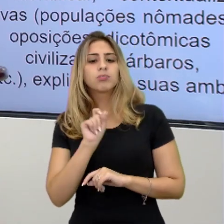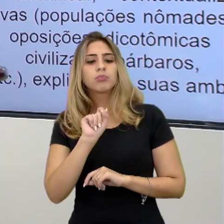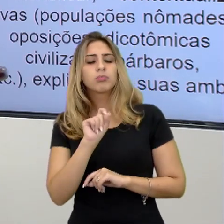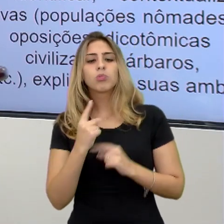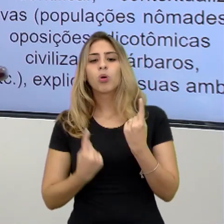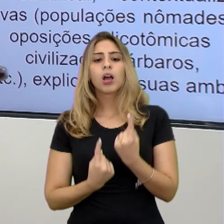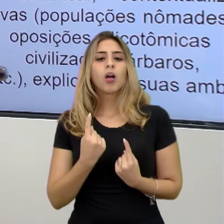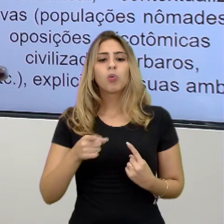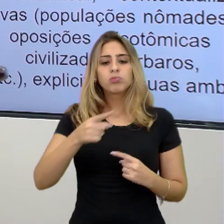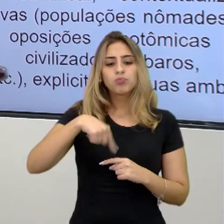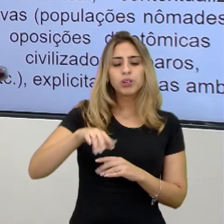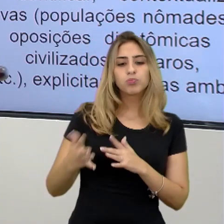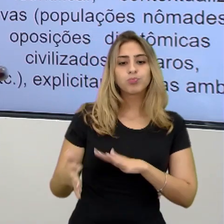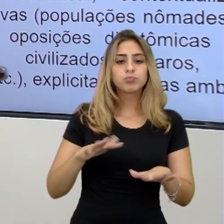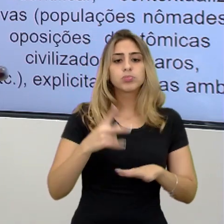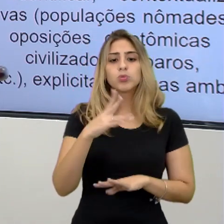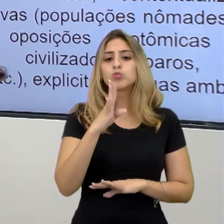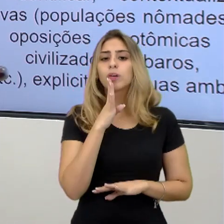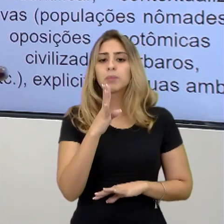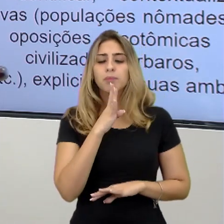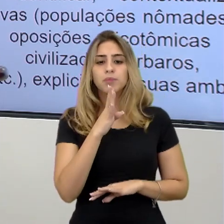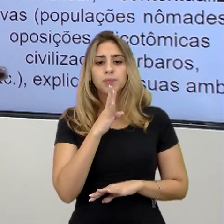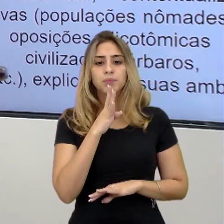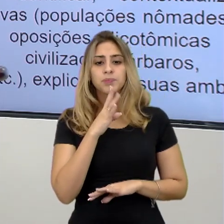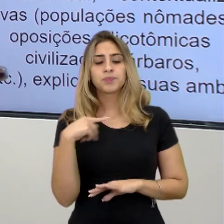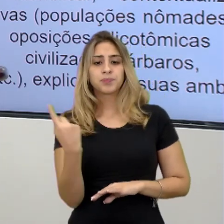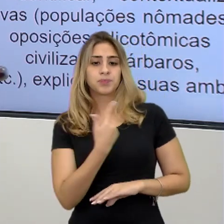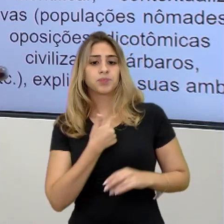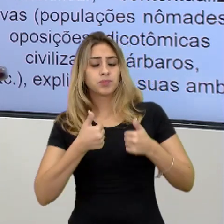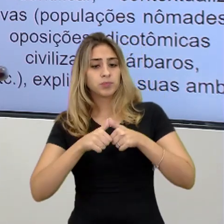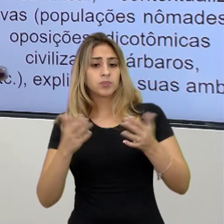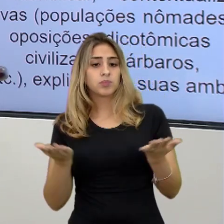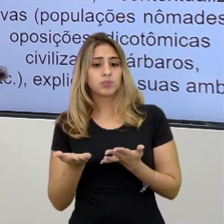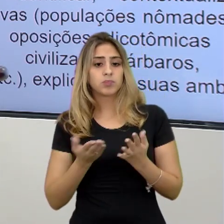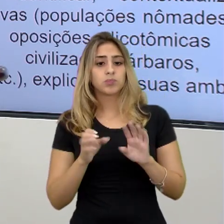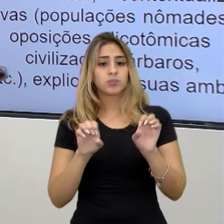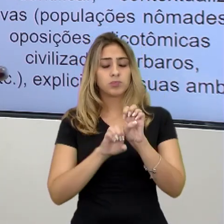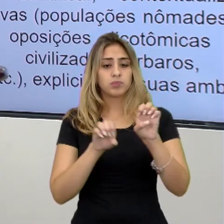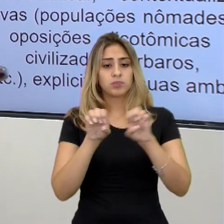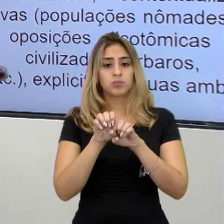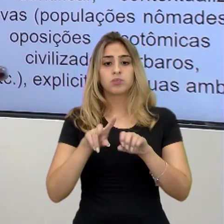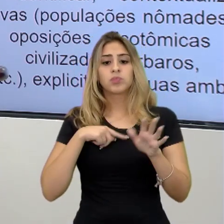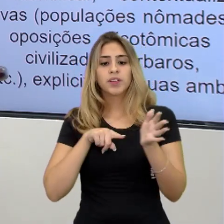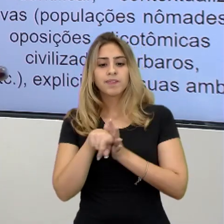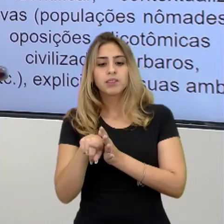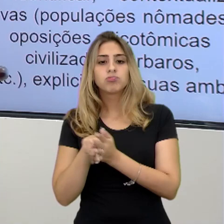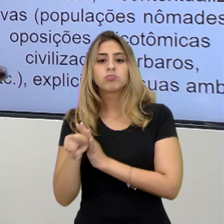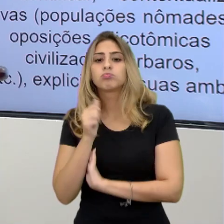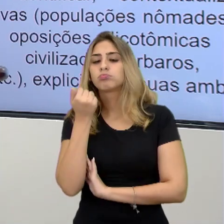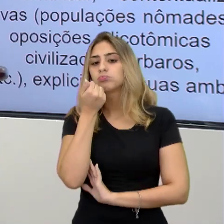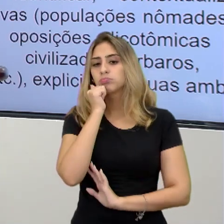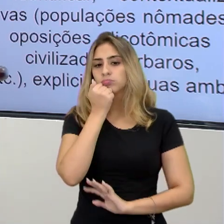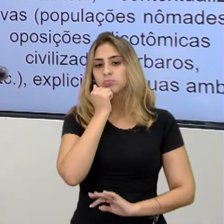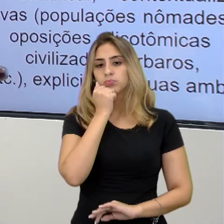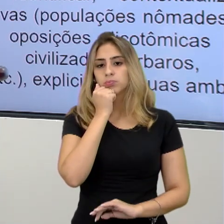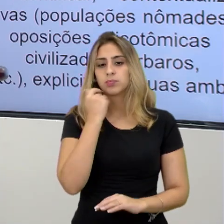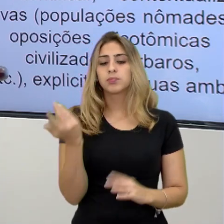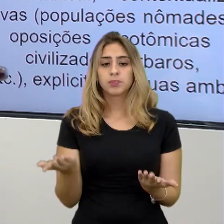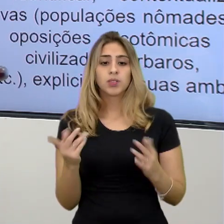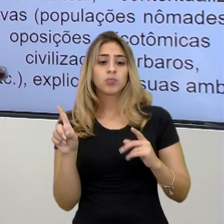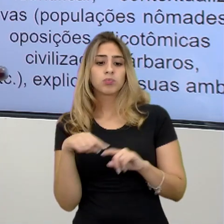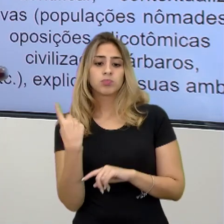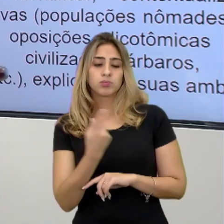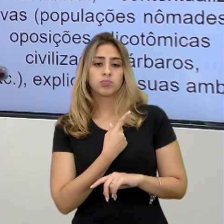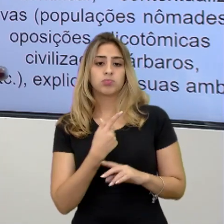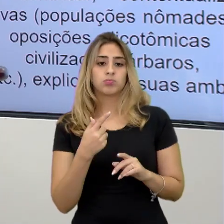vão movimentar os seus conhecimentos. Olha só, nós estamos agora no eixo investigação científica. Então, no